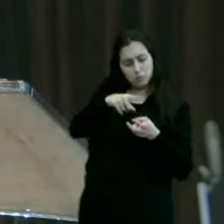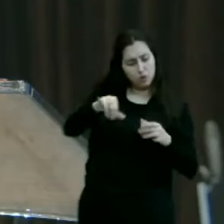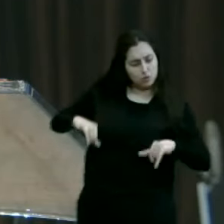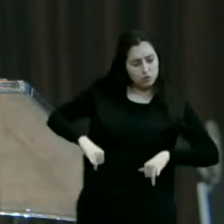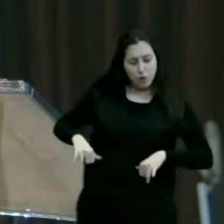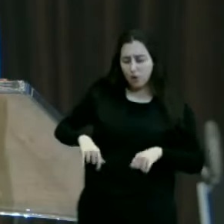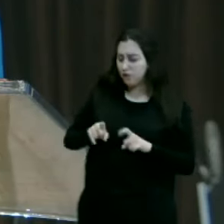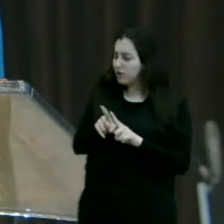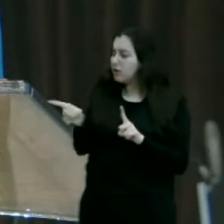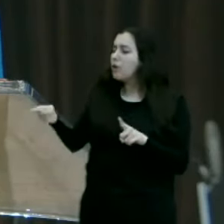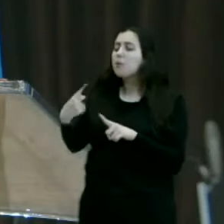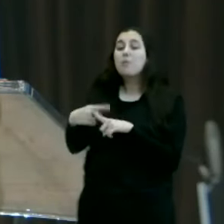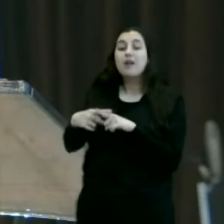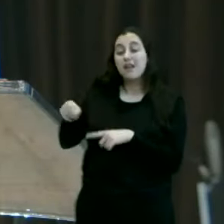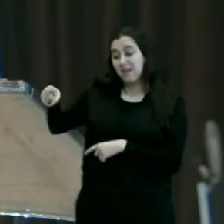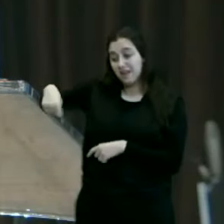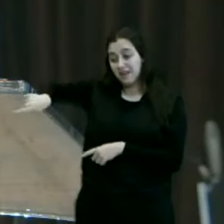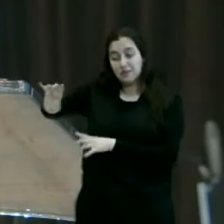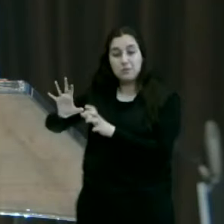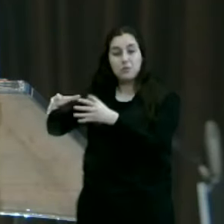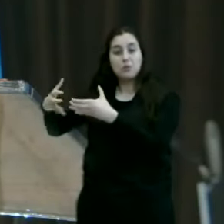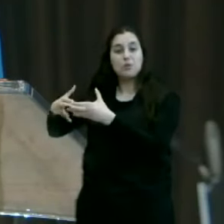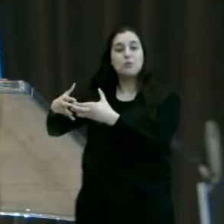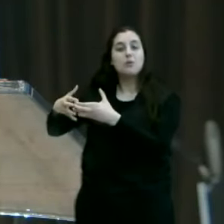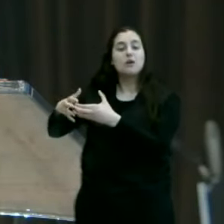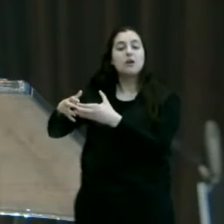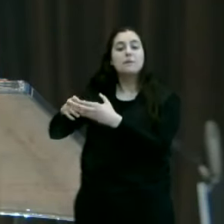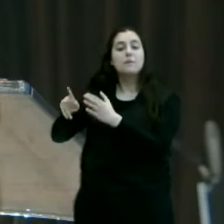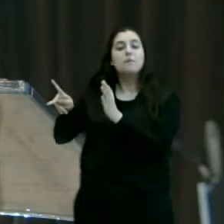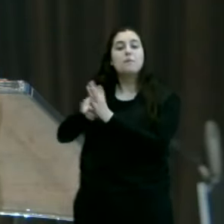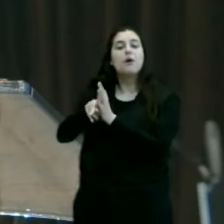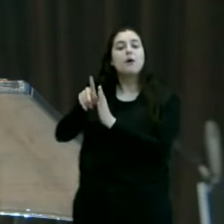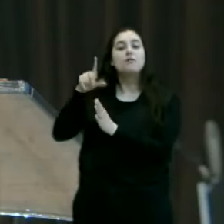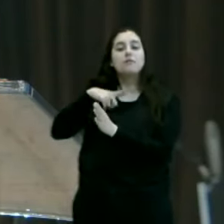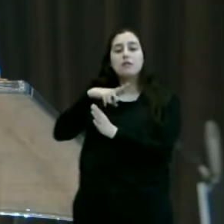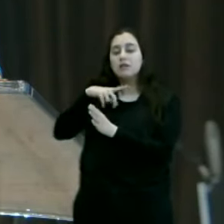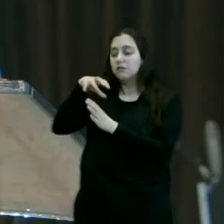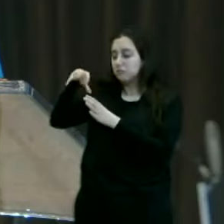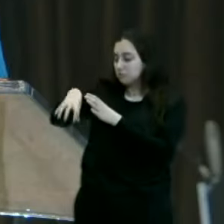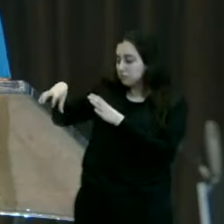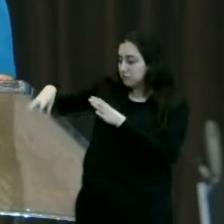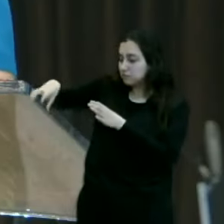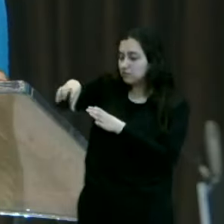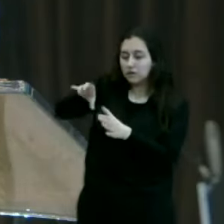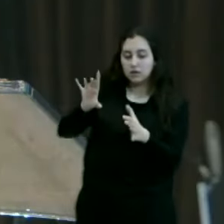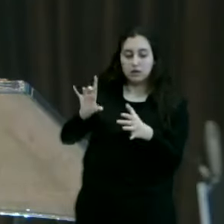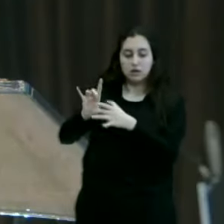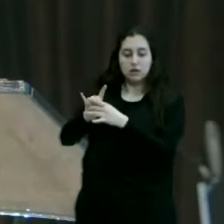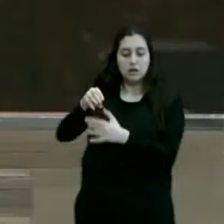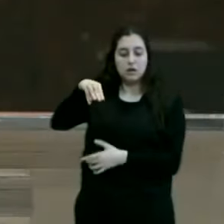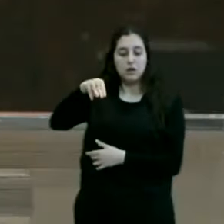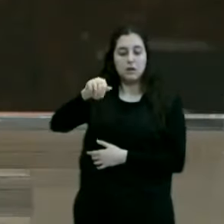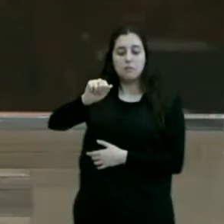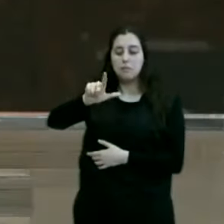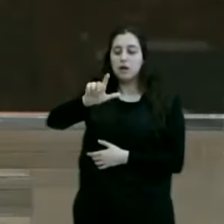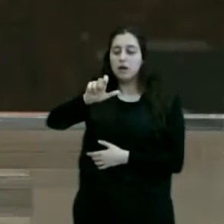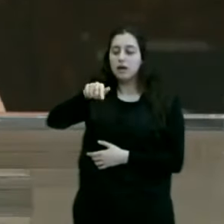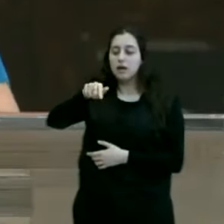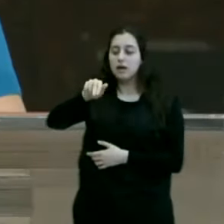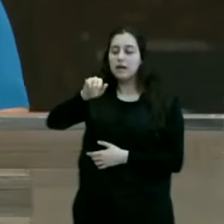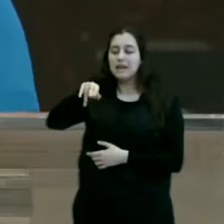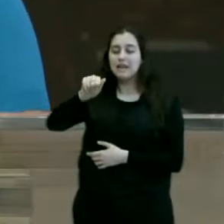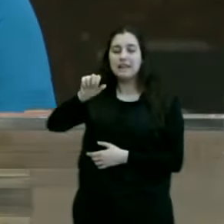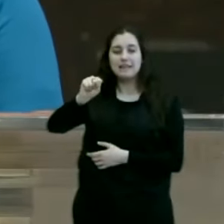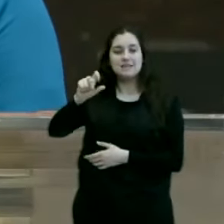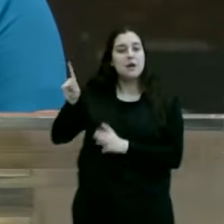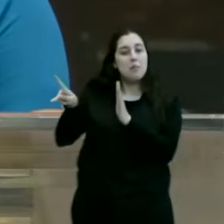midianitas, eles eram das tribos dos nômades, aliados aos amalequitas. Seriam como os beduínos